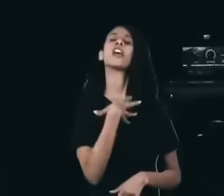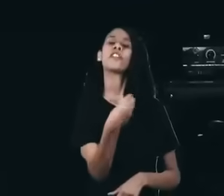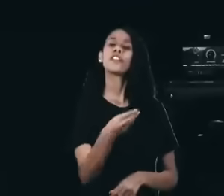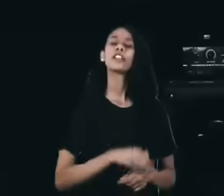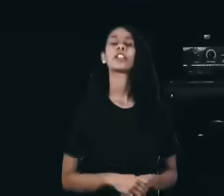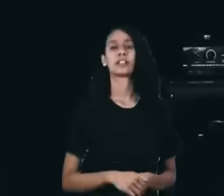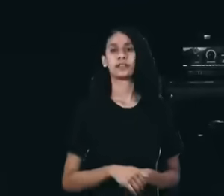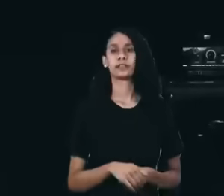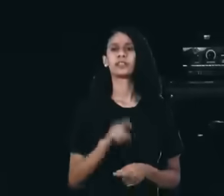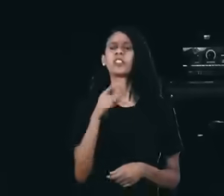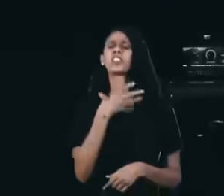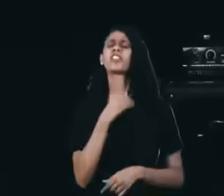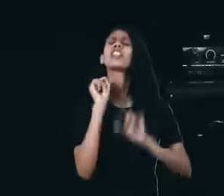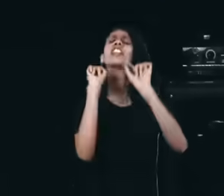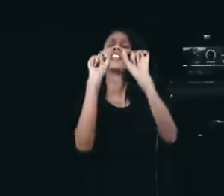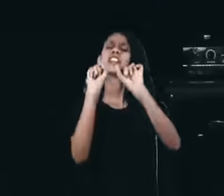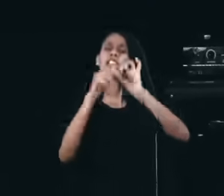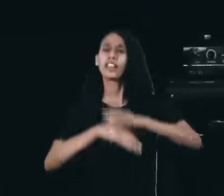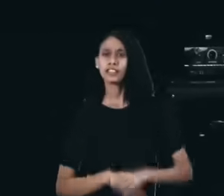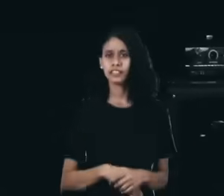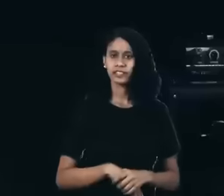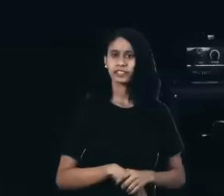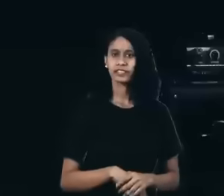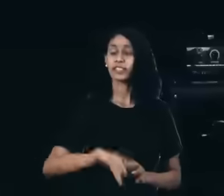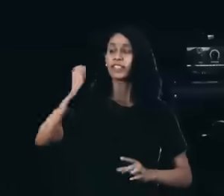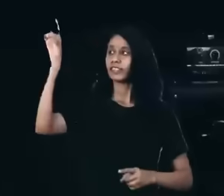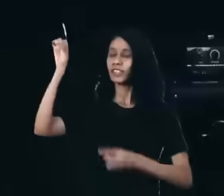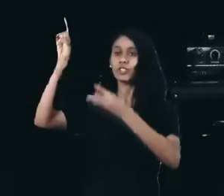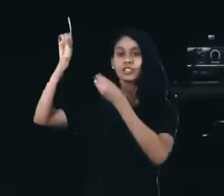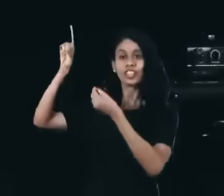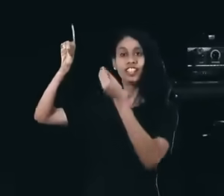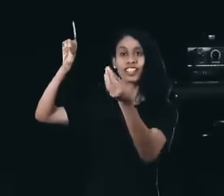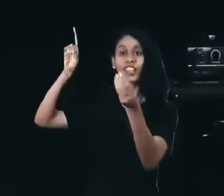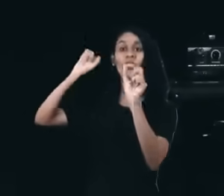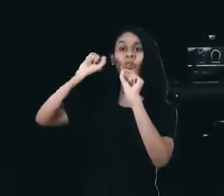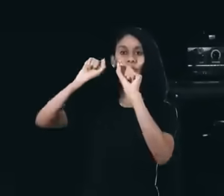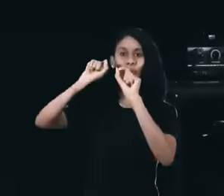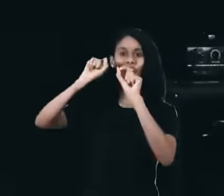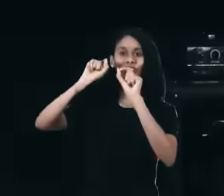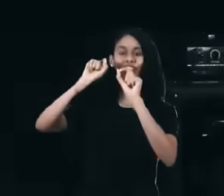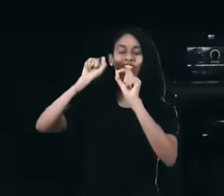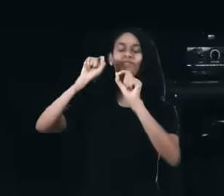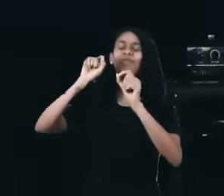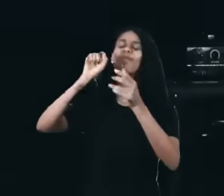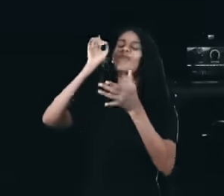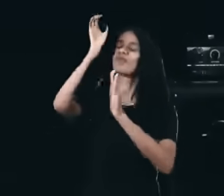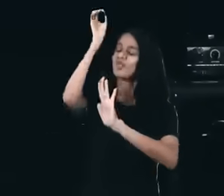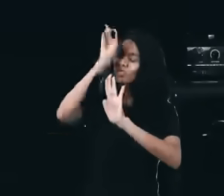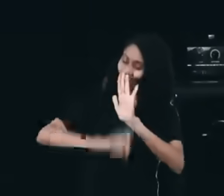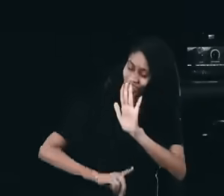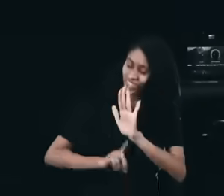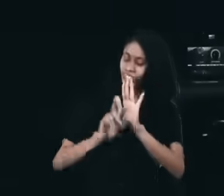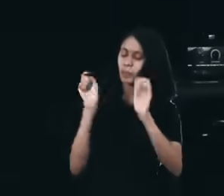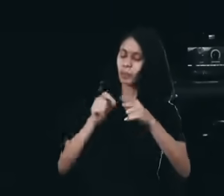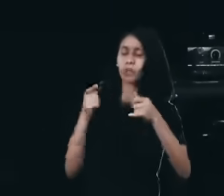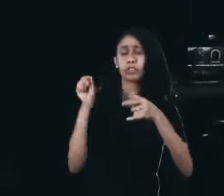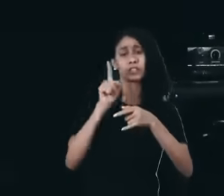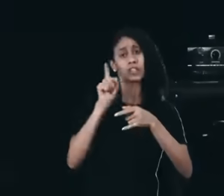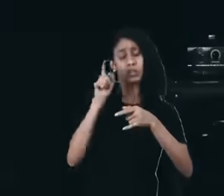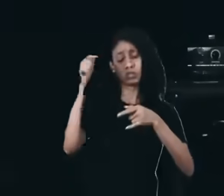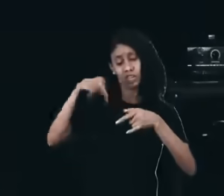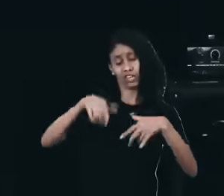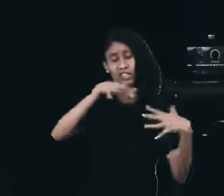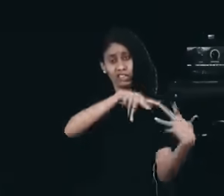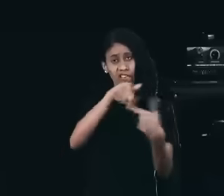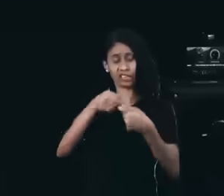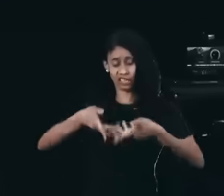é Deus nos dando garantia, acesso ao plano dele. Você pode não ter nascido na família ideal aqui na